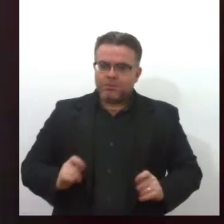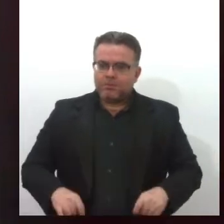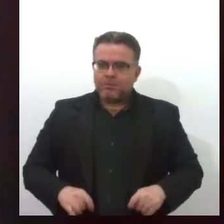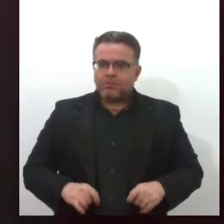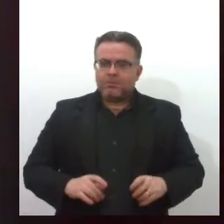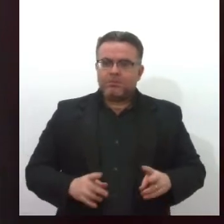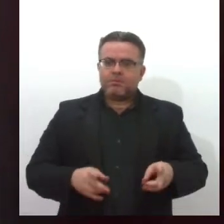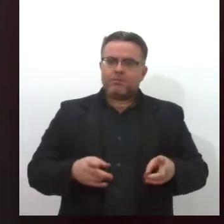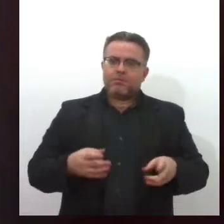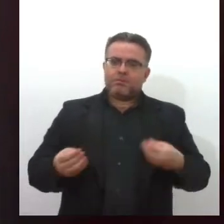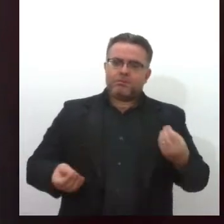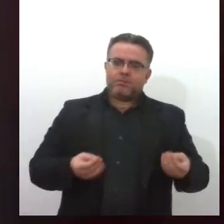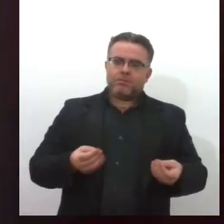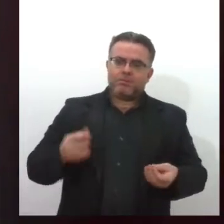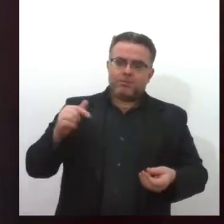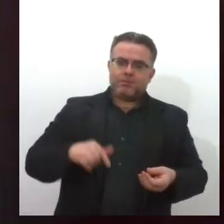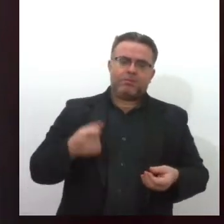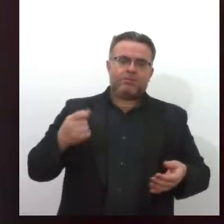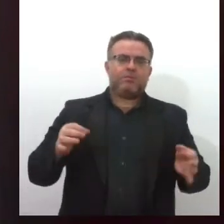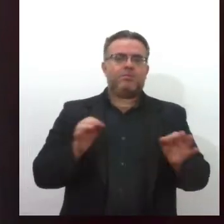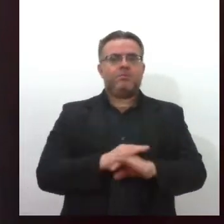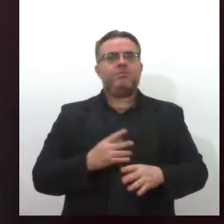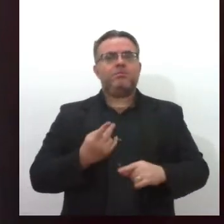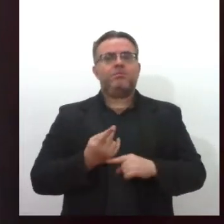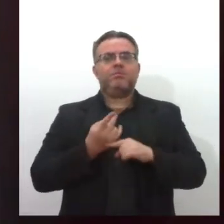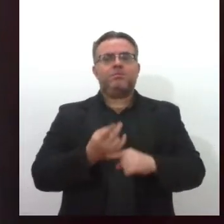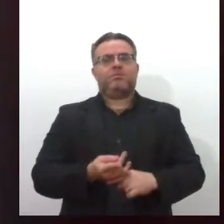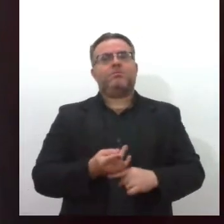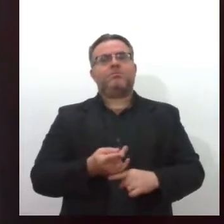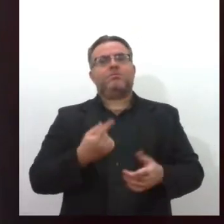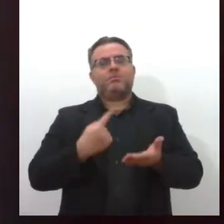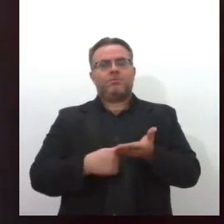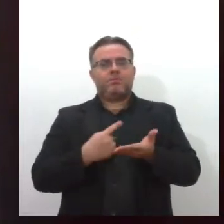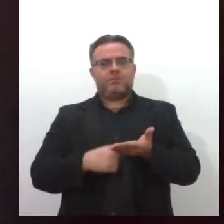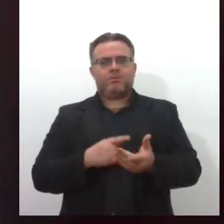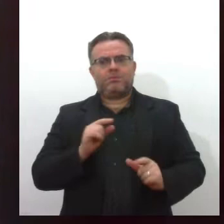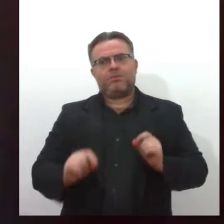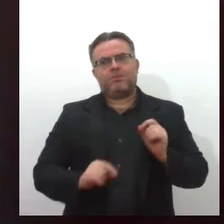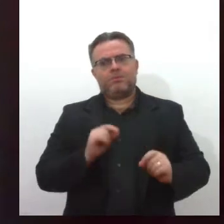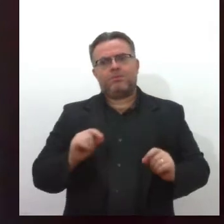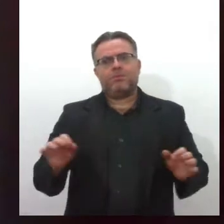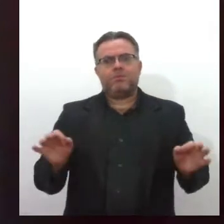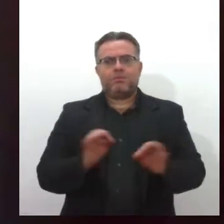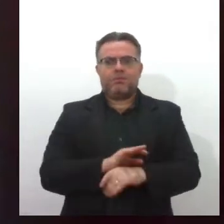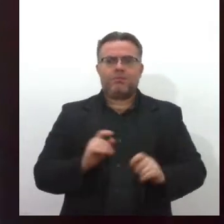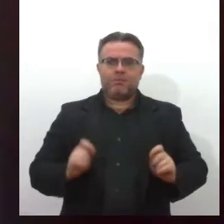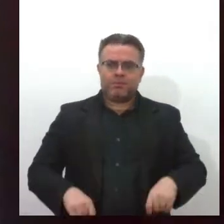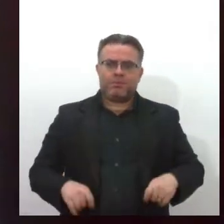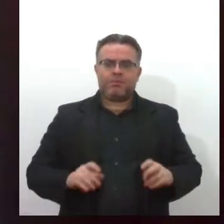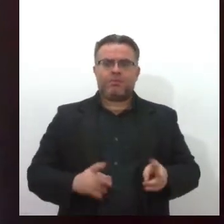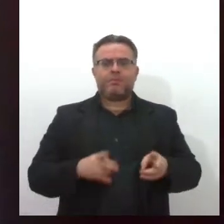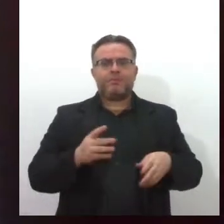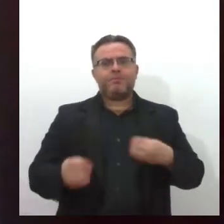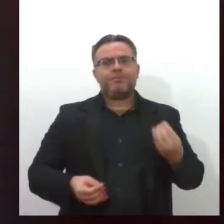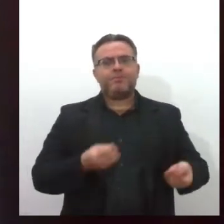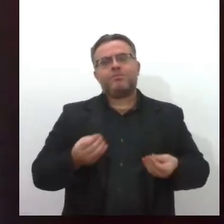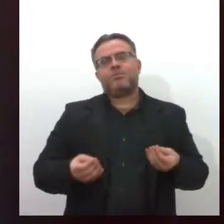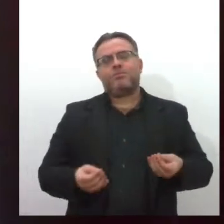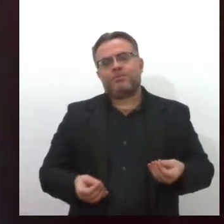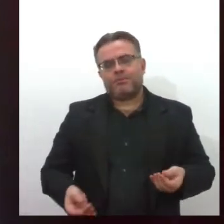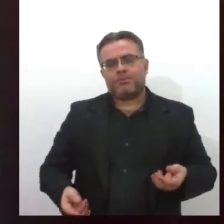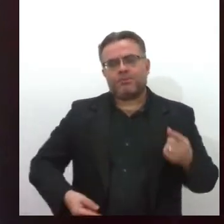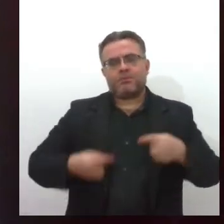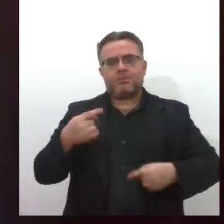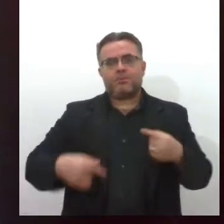e o Estado de Sergipe procurou verificar e minorar a situação dessas pessoas, fornecendo essa política